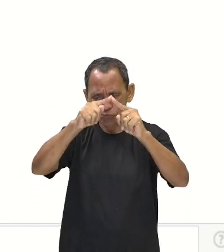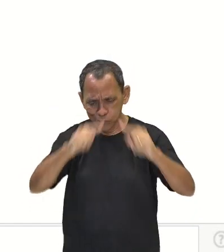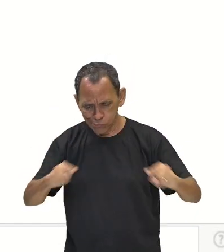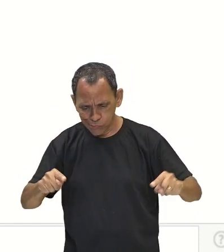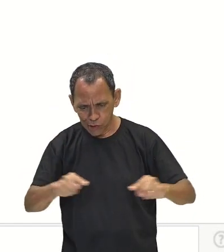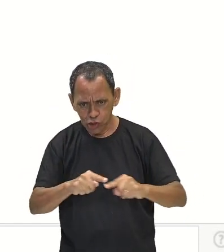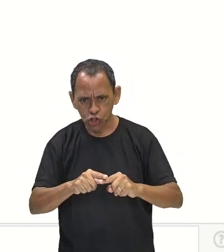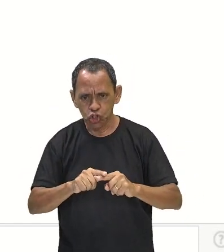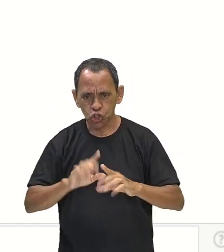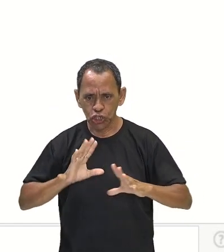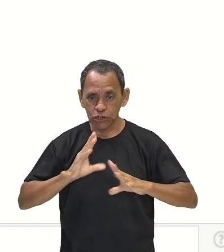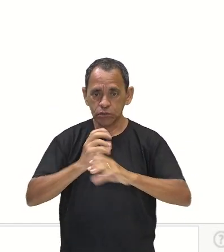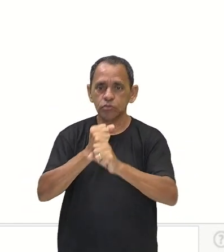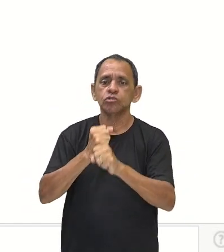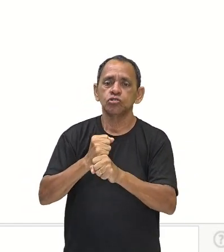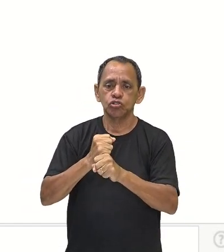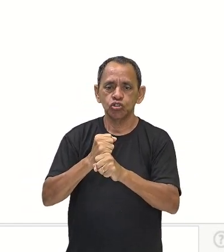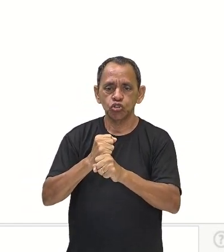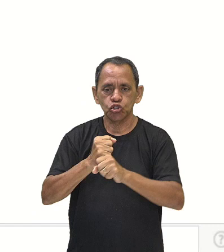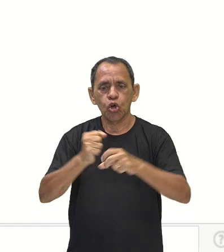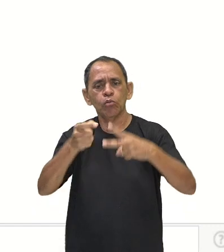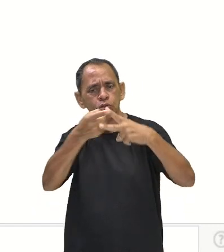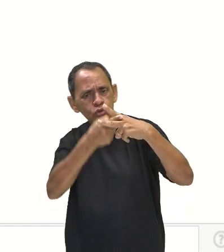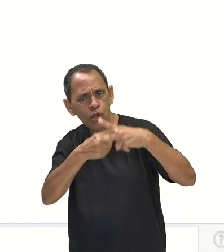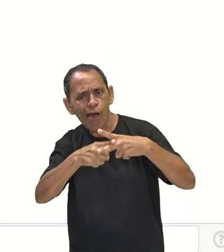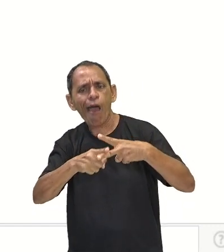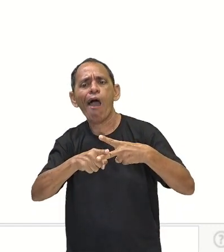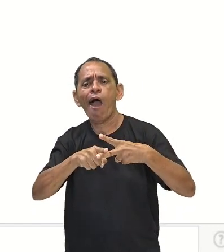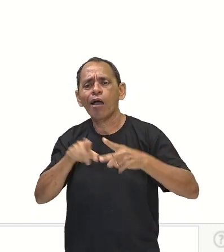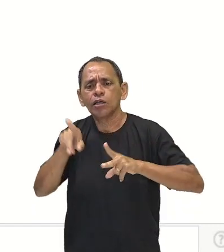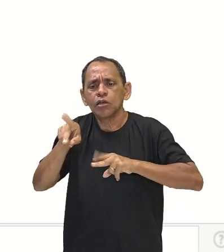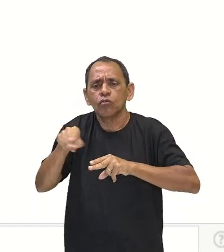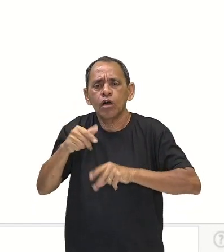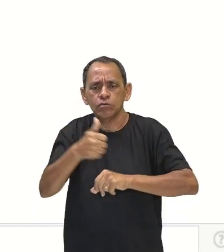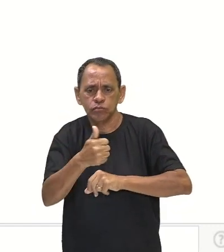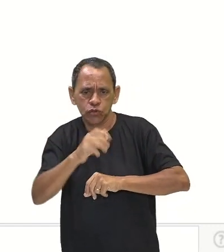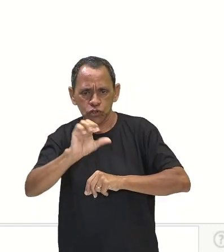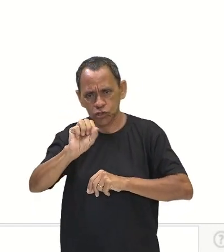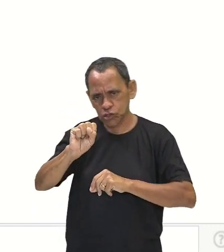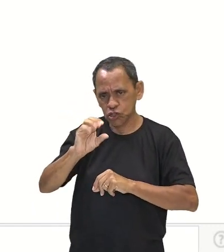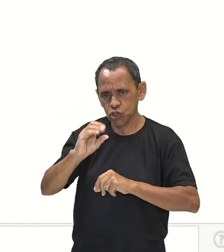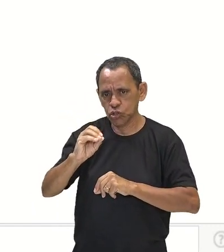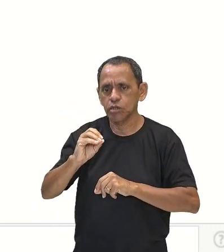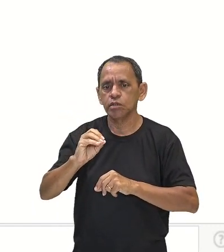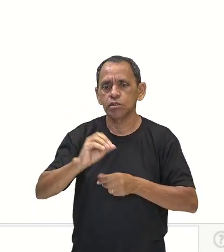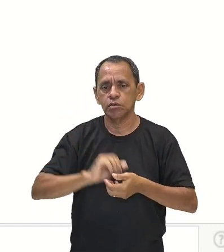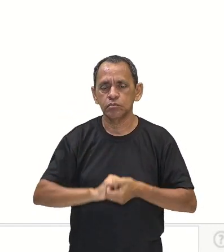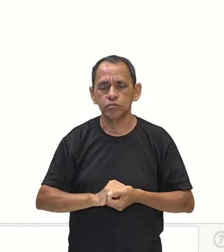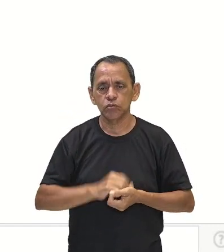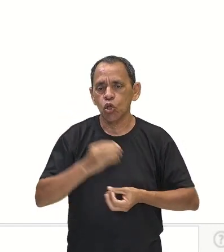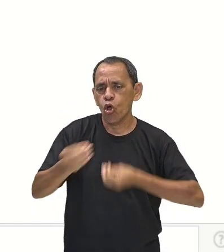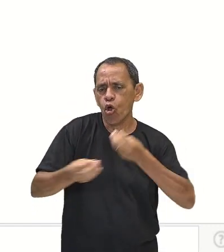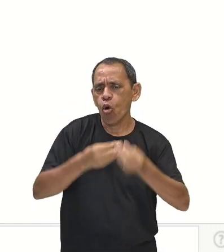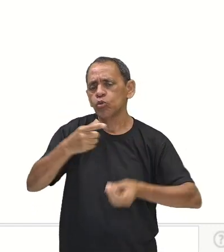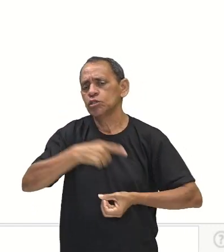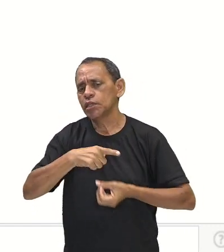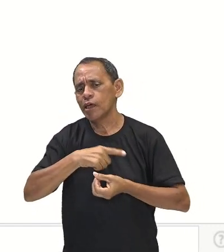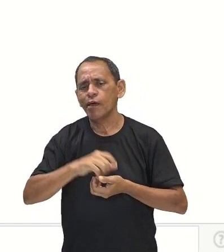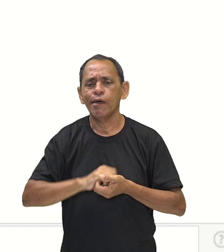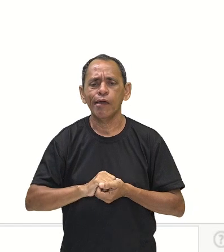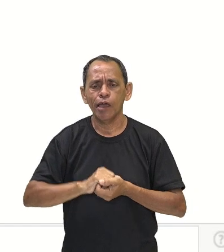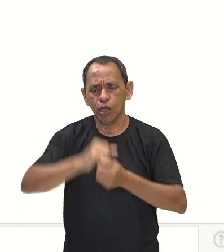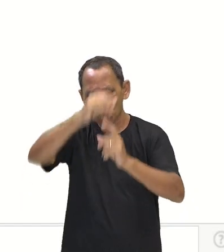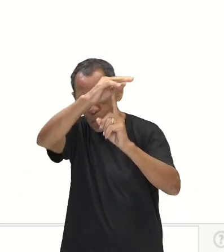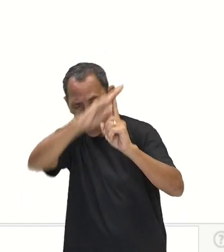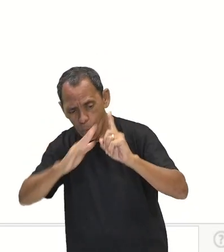ângulos internos é igual a 180. E como ele possui lados iguais, consequentemente